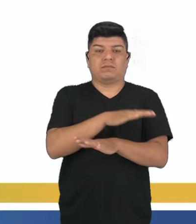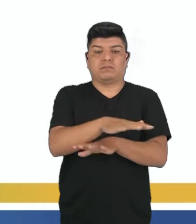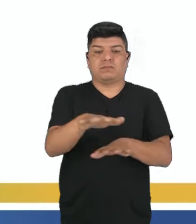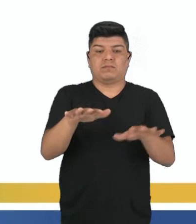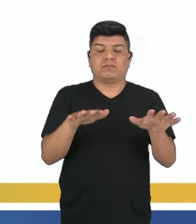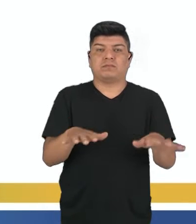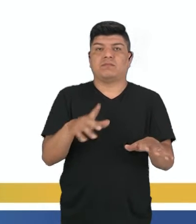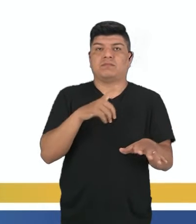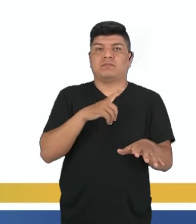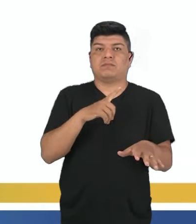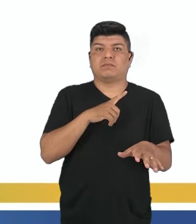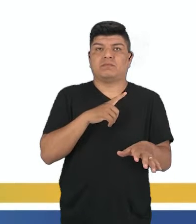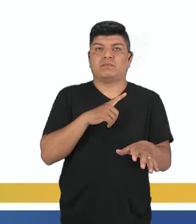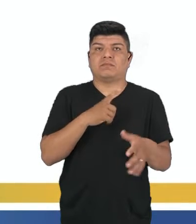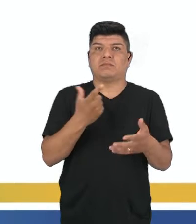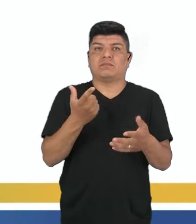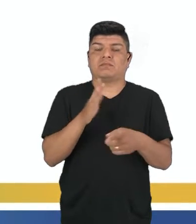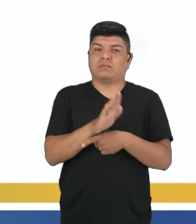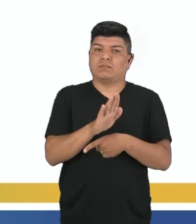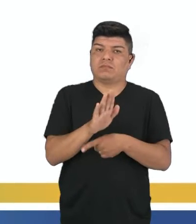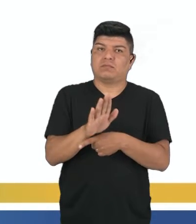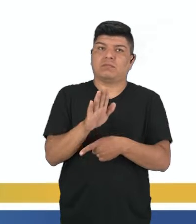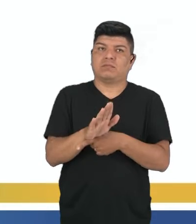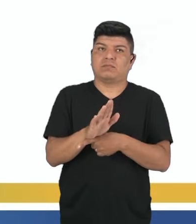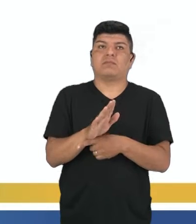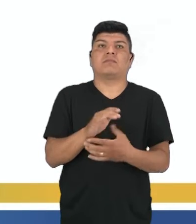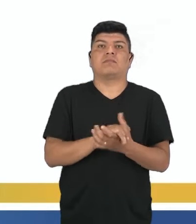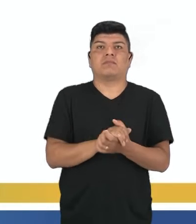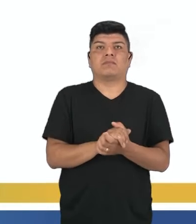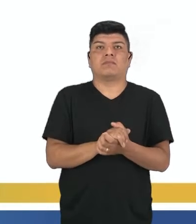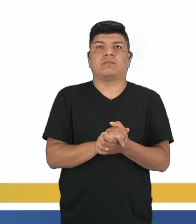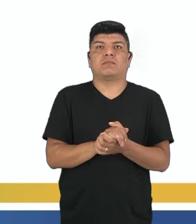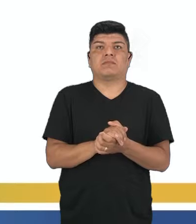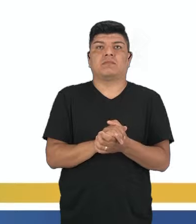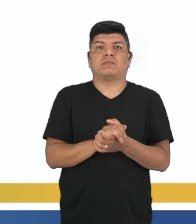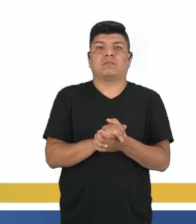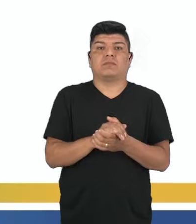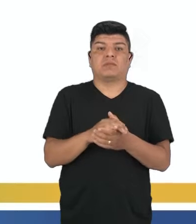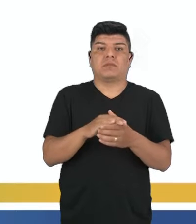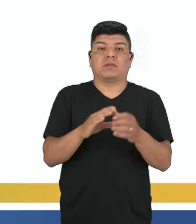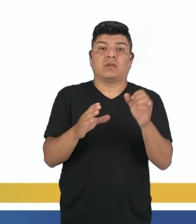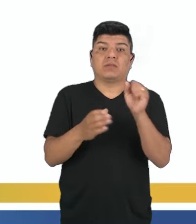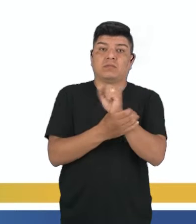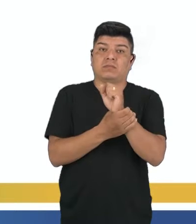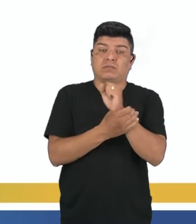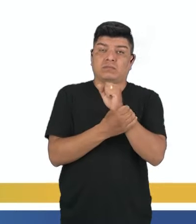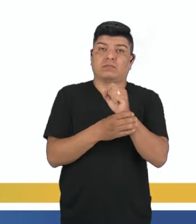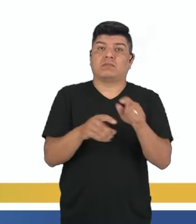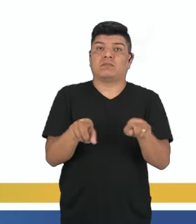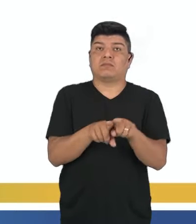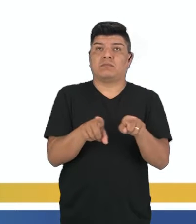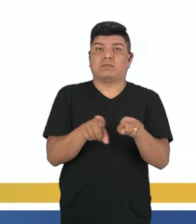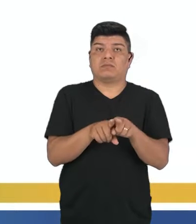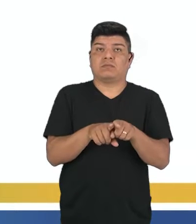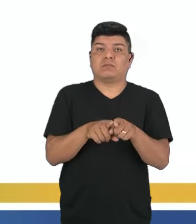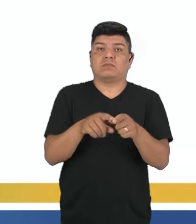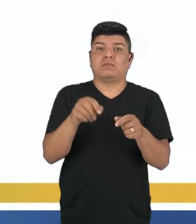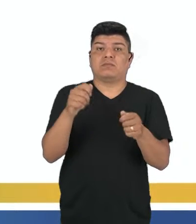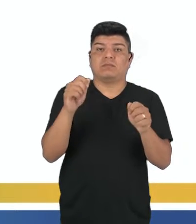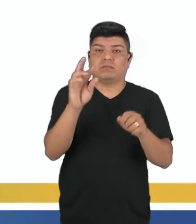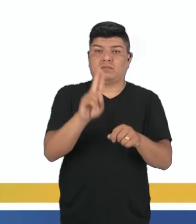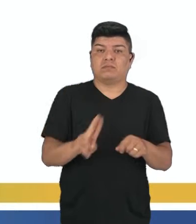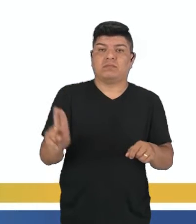oferecer esses recursos, por eles serem grandes e extensos, eles devem ser protegidos e usados de maneira